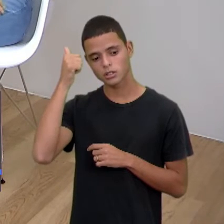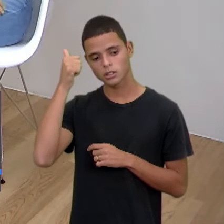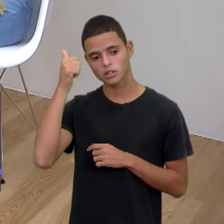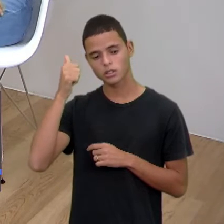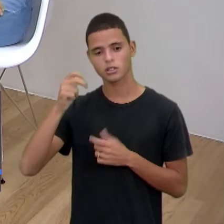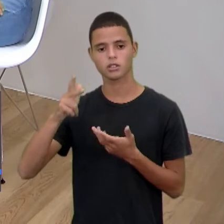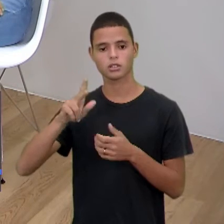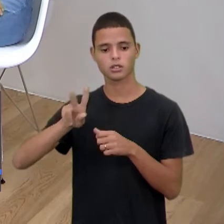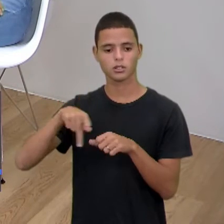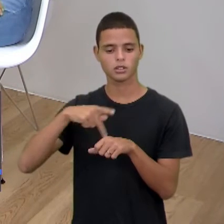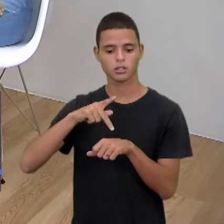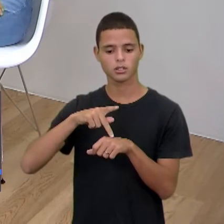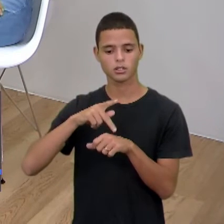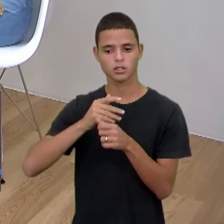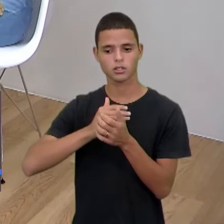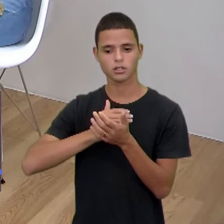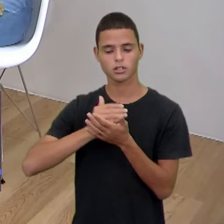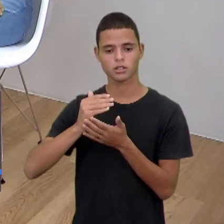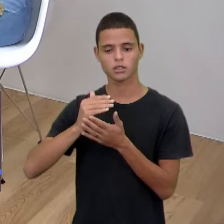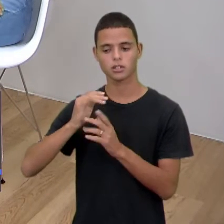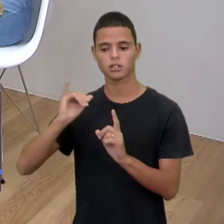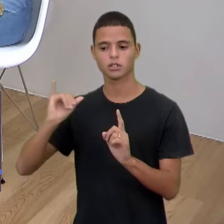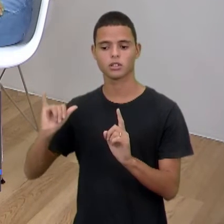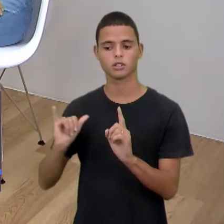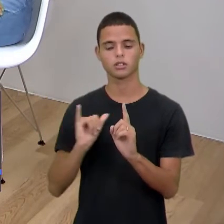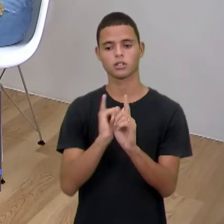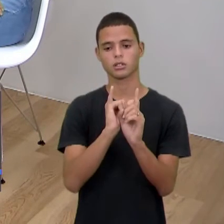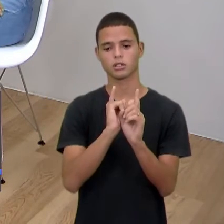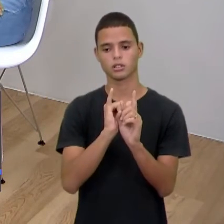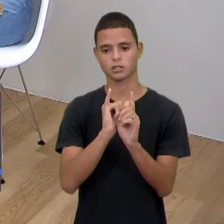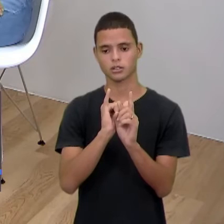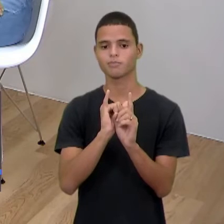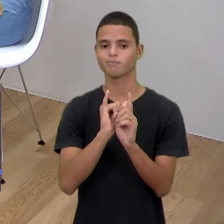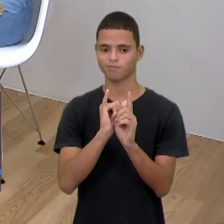país acabou sendo vítima de governos